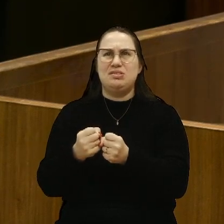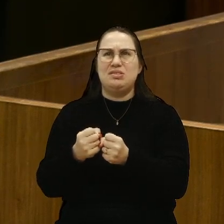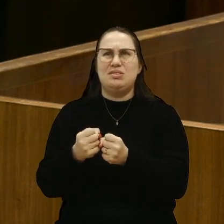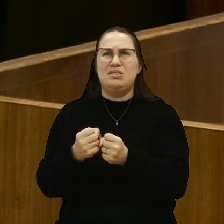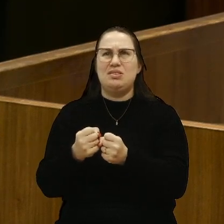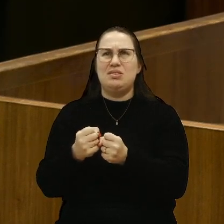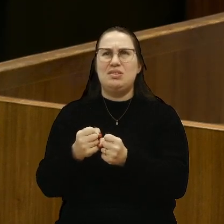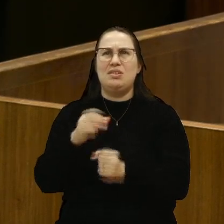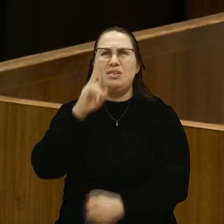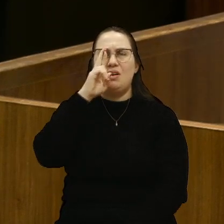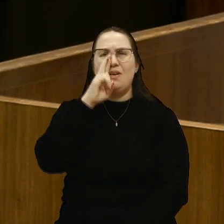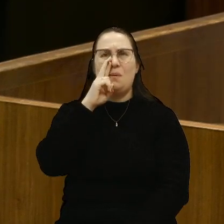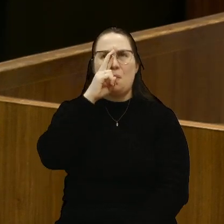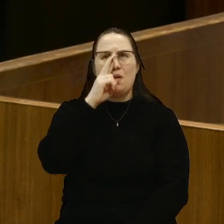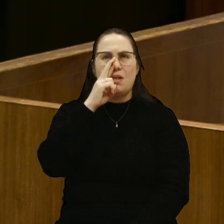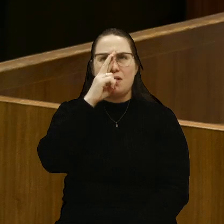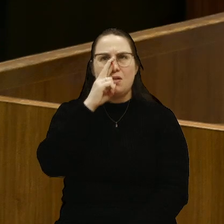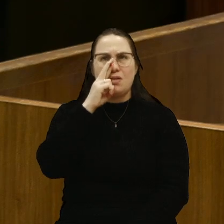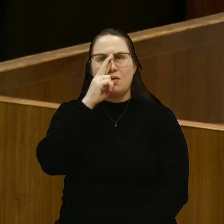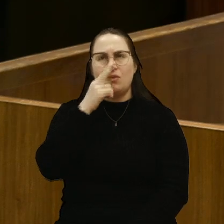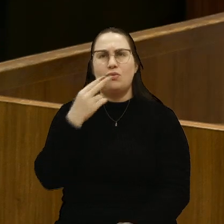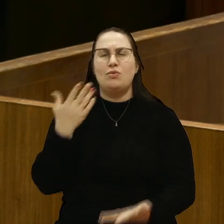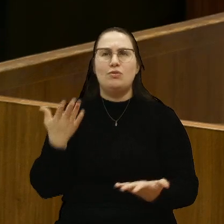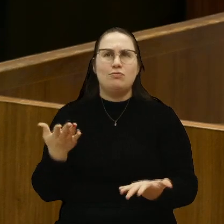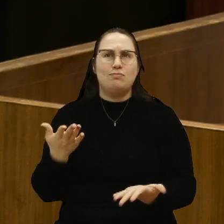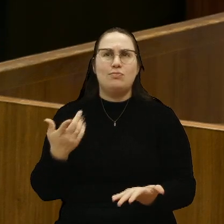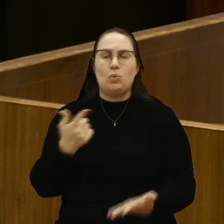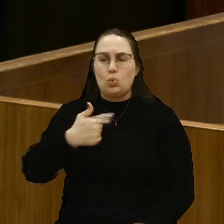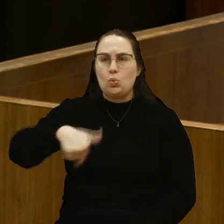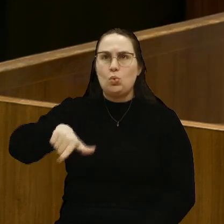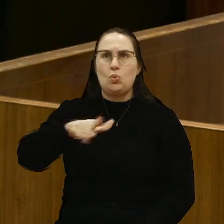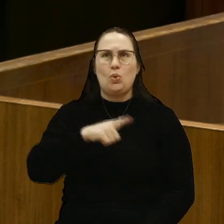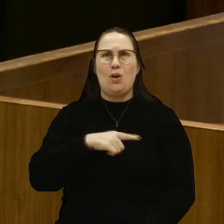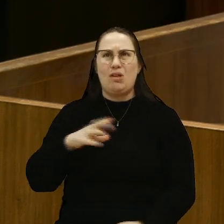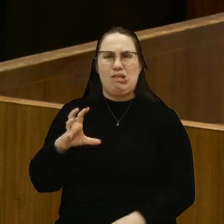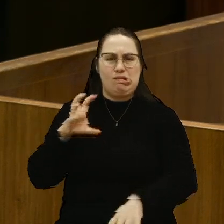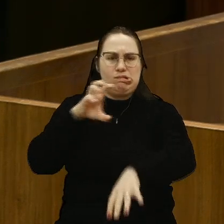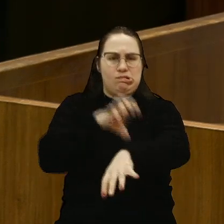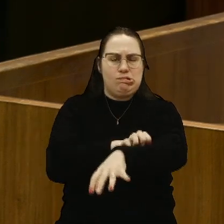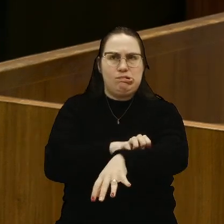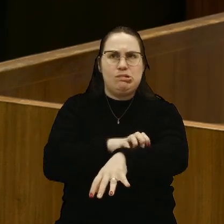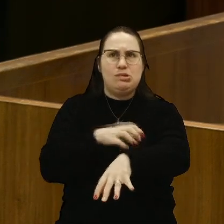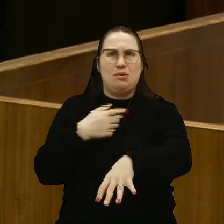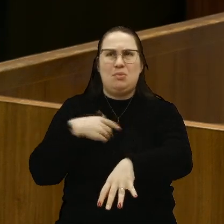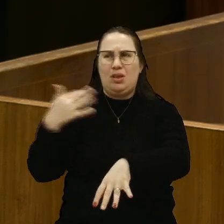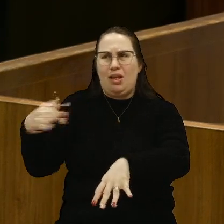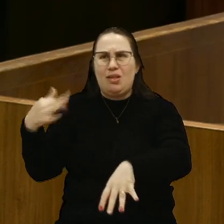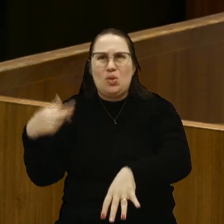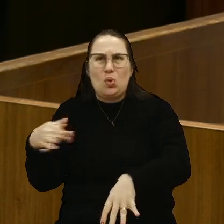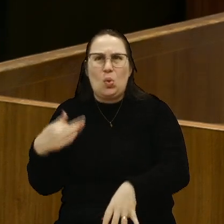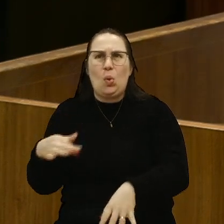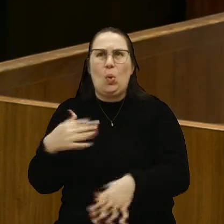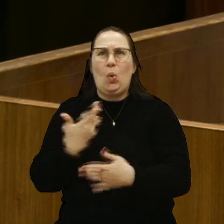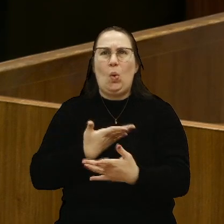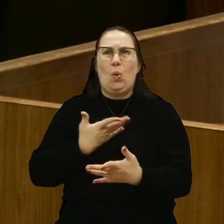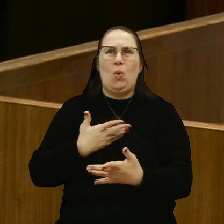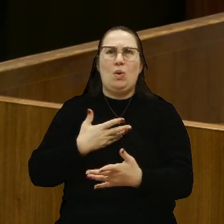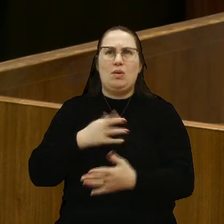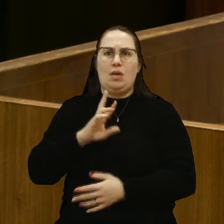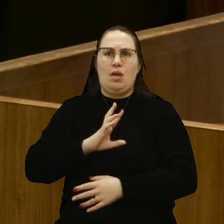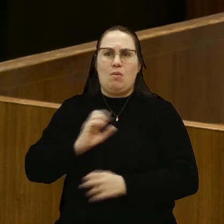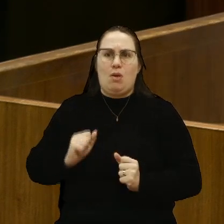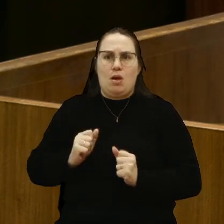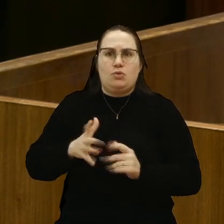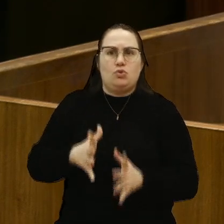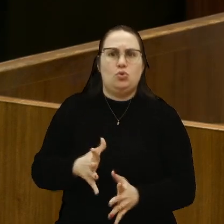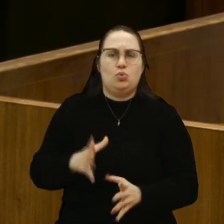também o risco da gente mesmo ser mordido e agredido pela dor que o gato está sentindo, existe uma reação